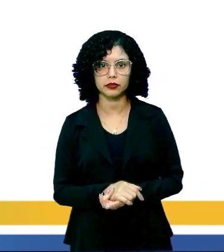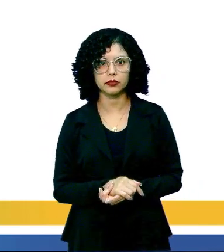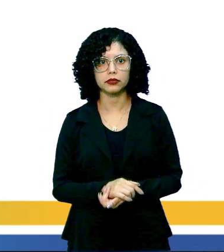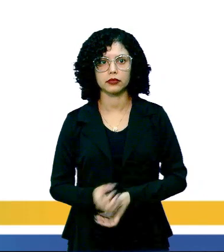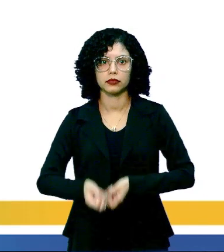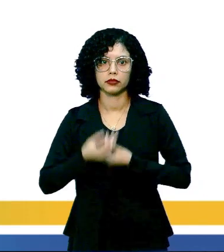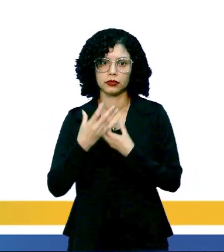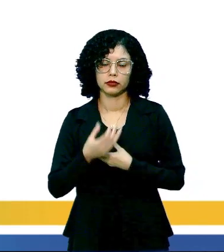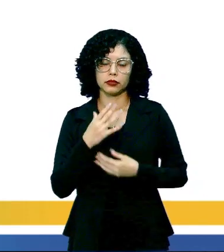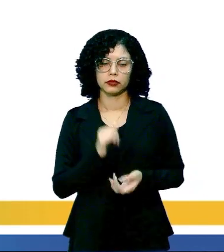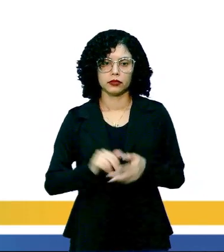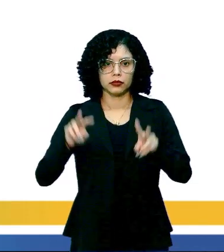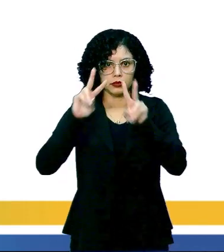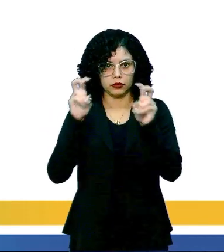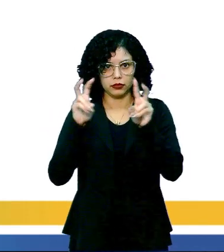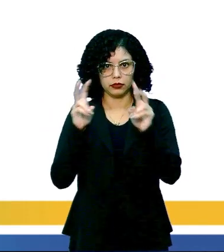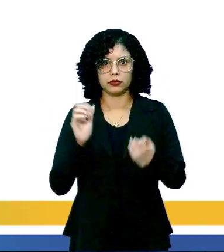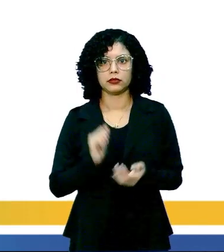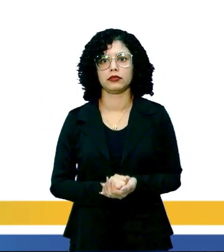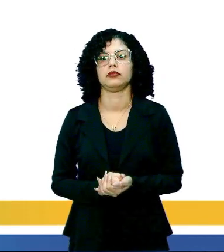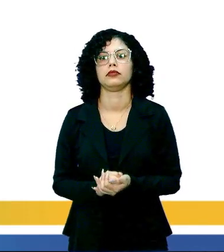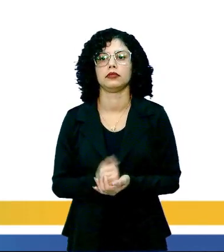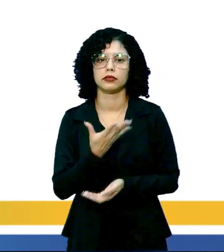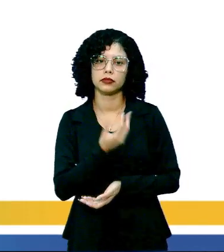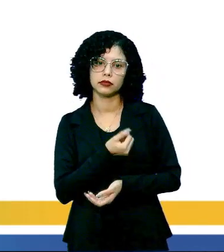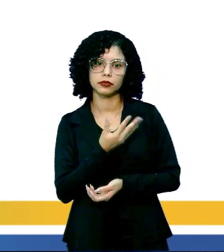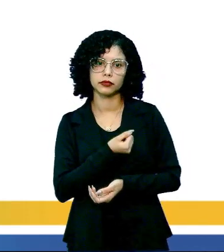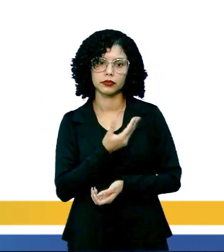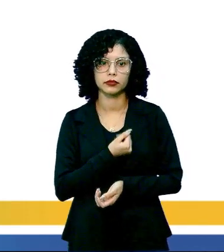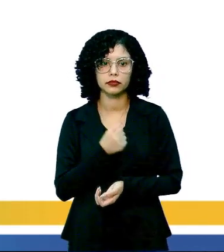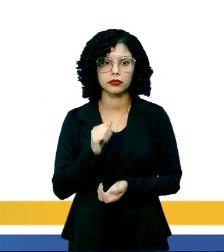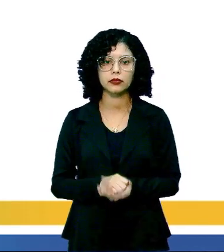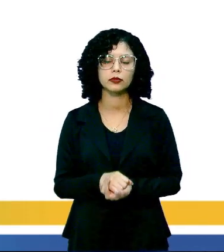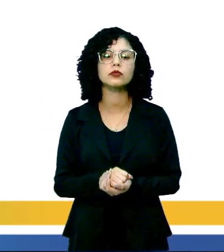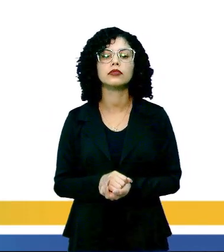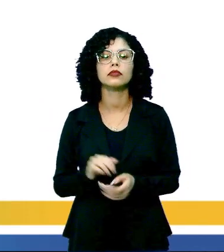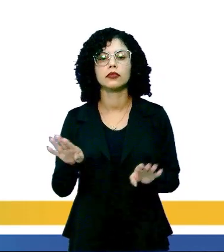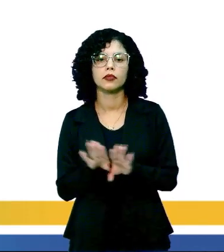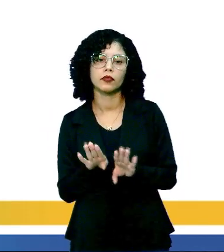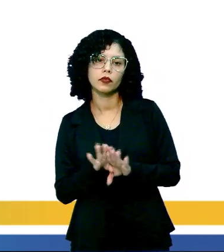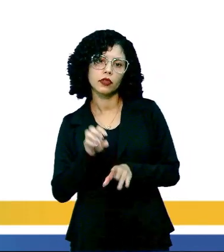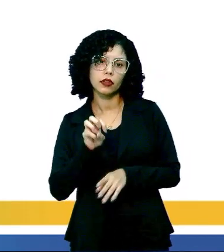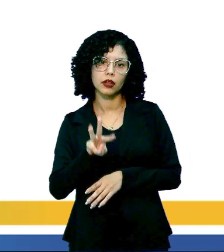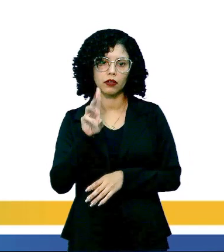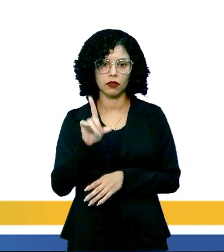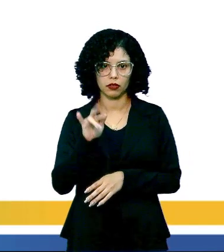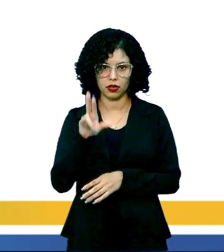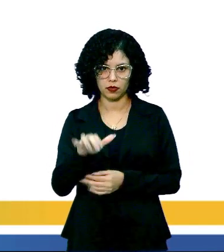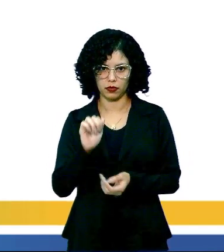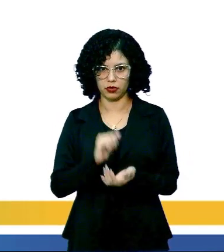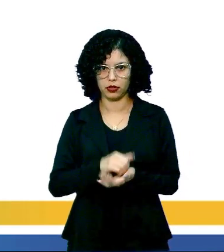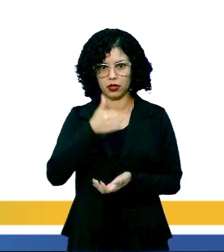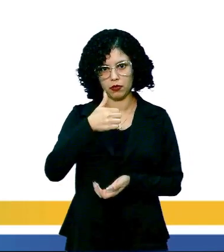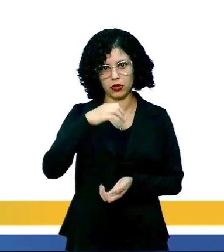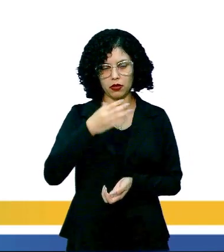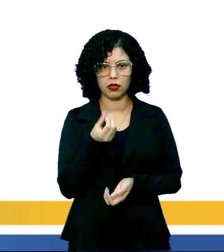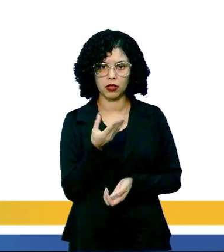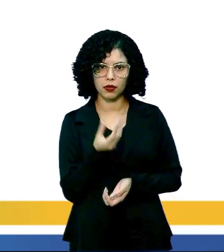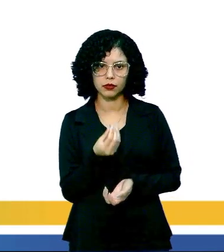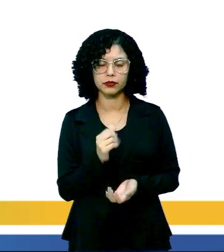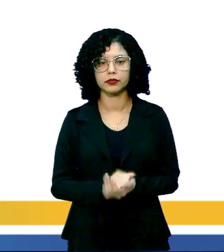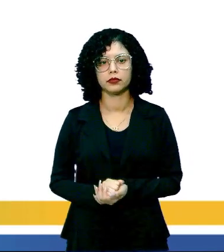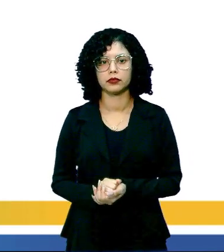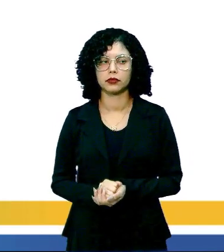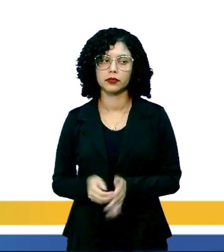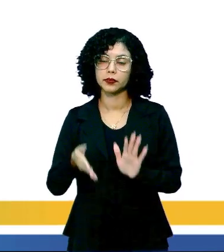Esse poema aí, intitulado Numéricos, de Vladimir Dias Pino, ele data de